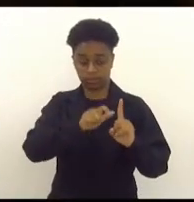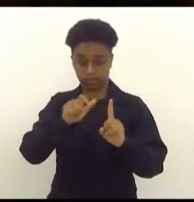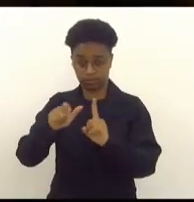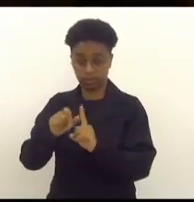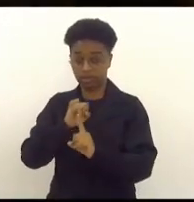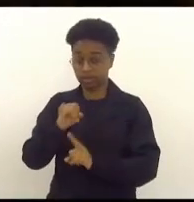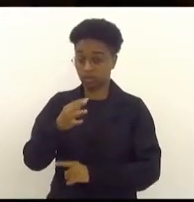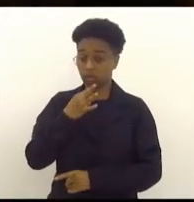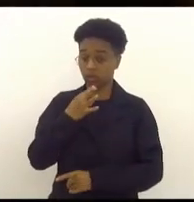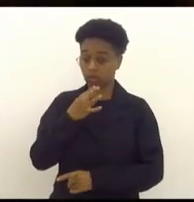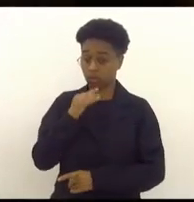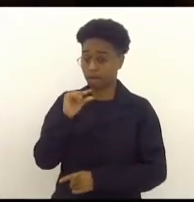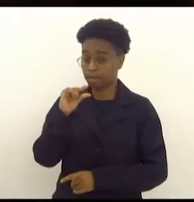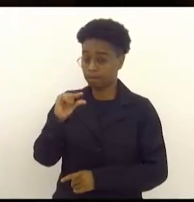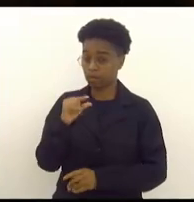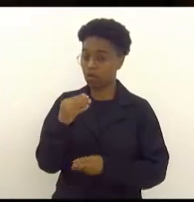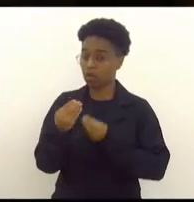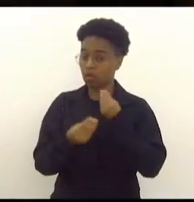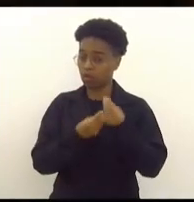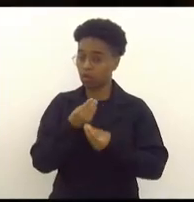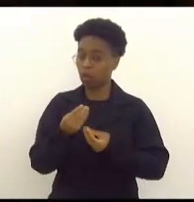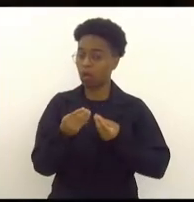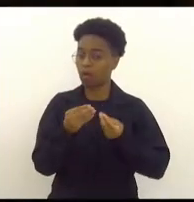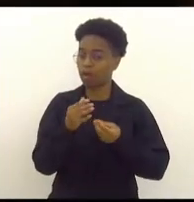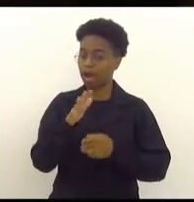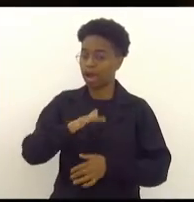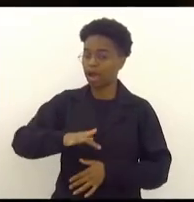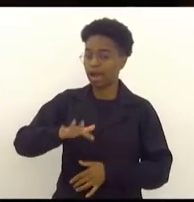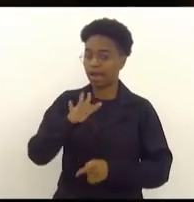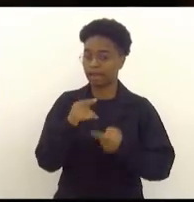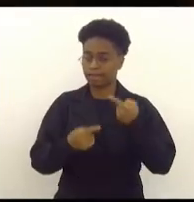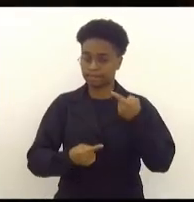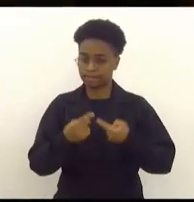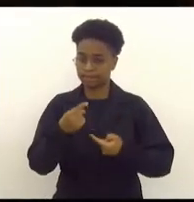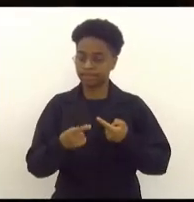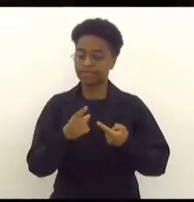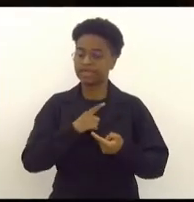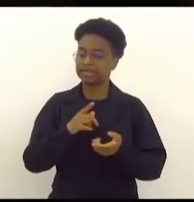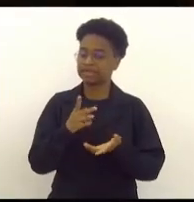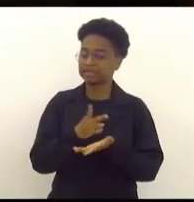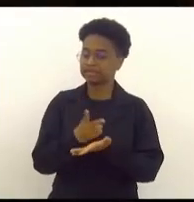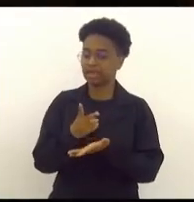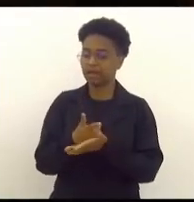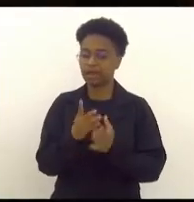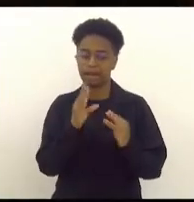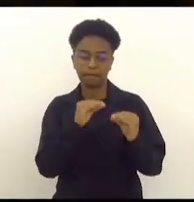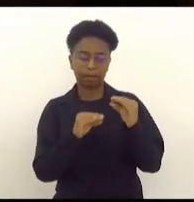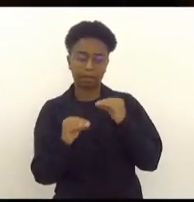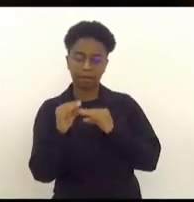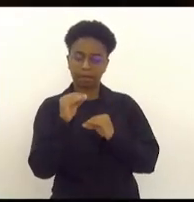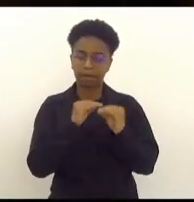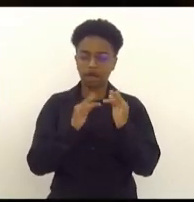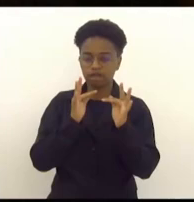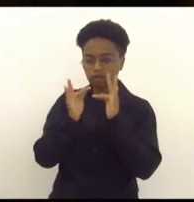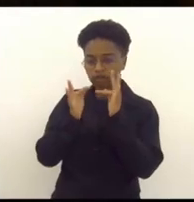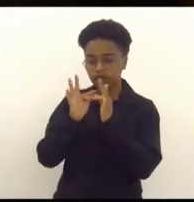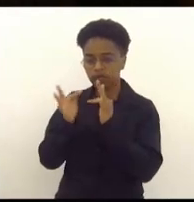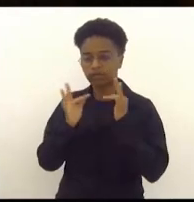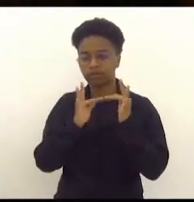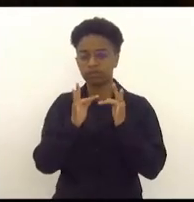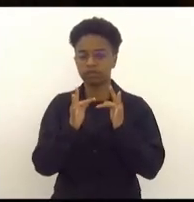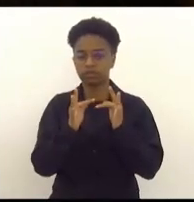conhecem um pouco dos bastidores da política sempre houve o disse me disse a fofoca